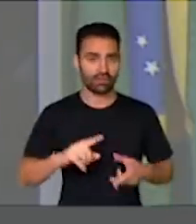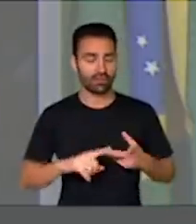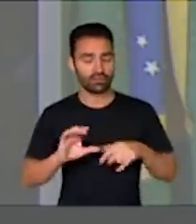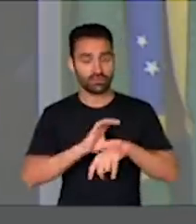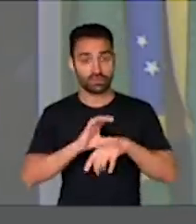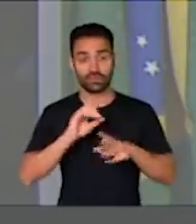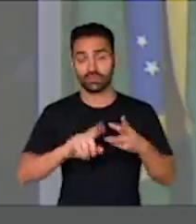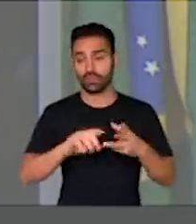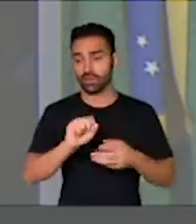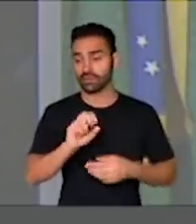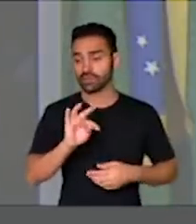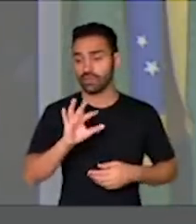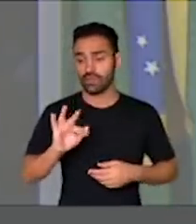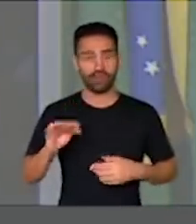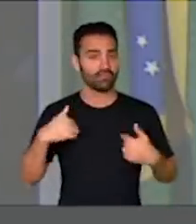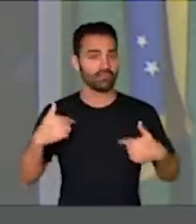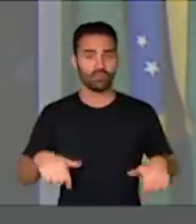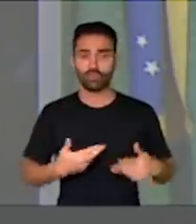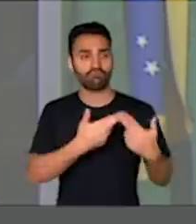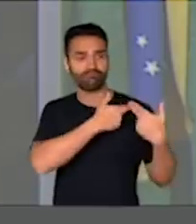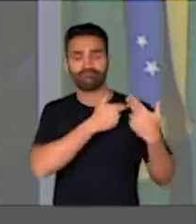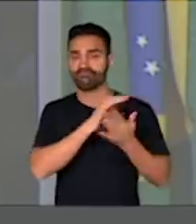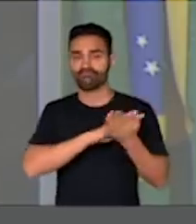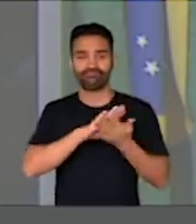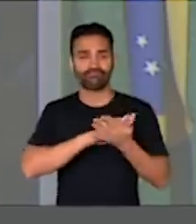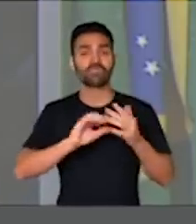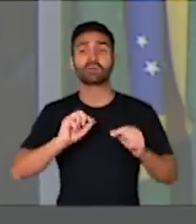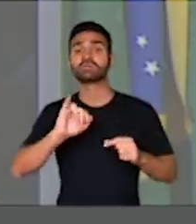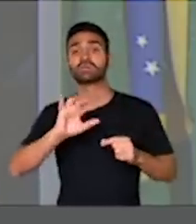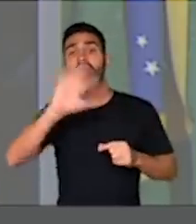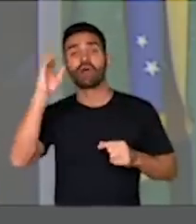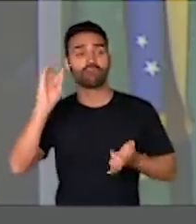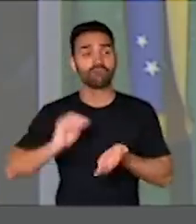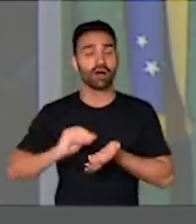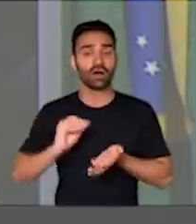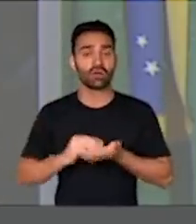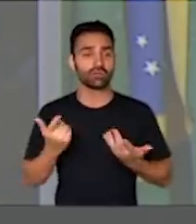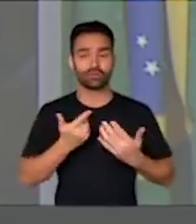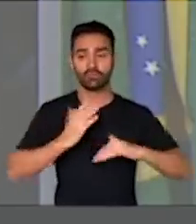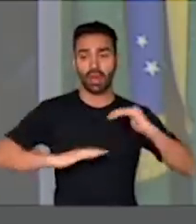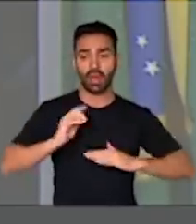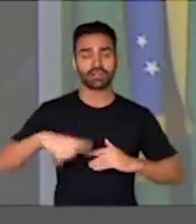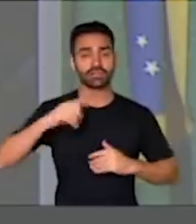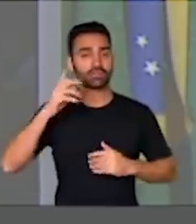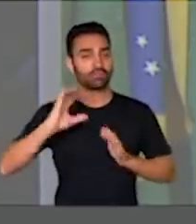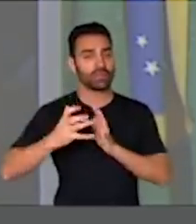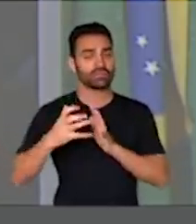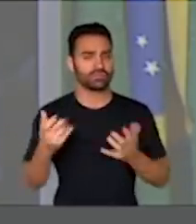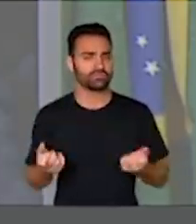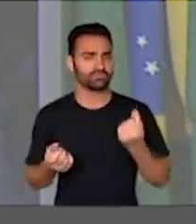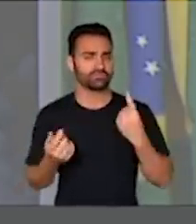o supremo tribunal federal não tem nenhuma responsabilidade na falta de coerência no discurso e na prática do partido que